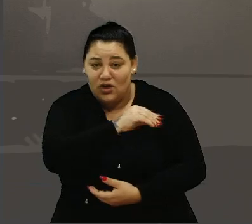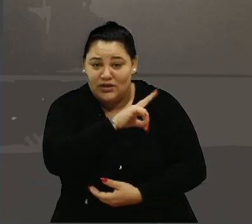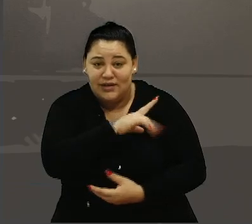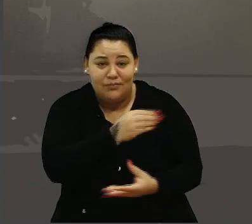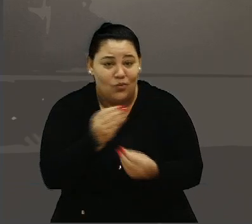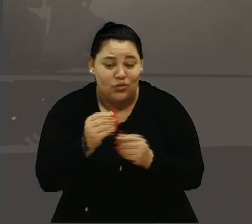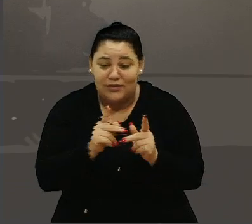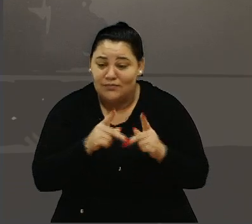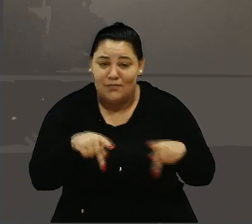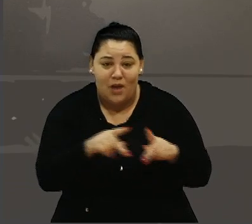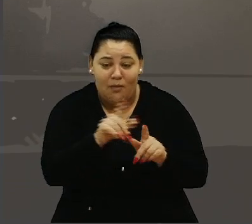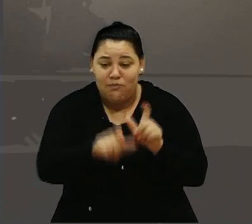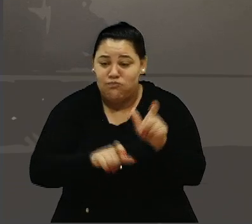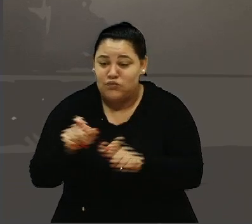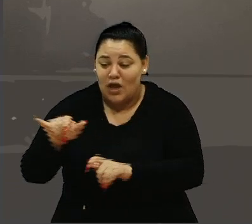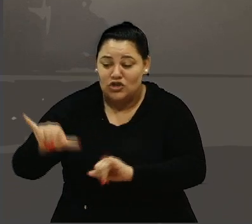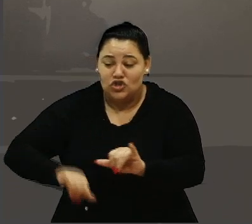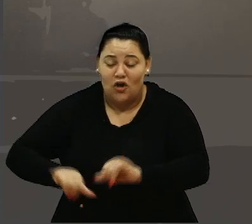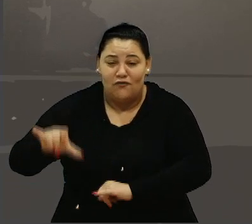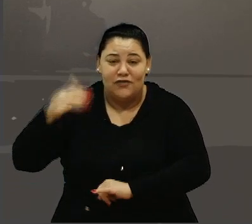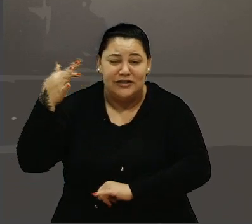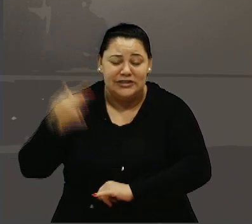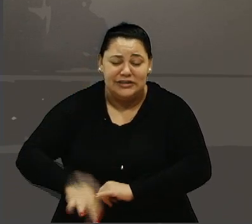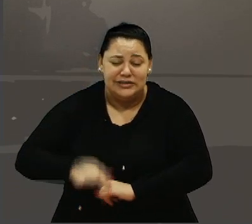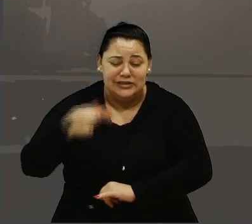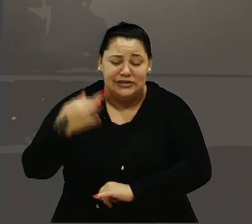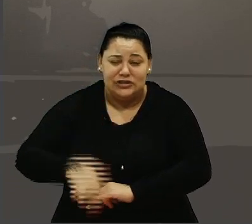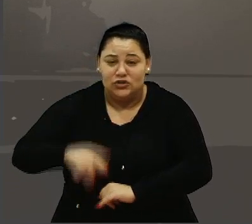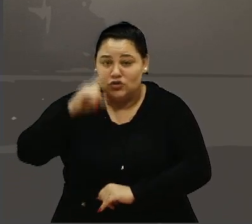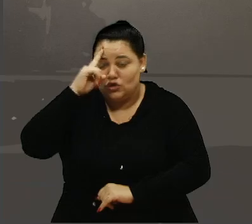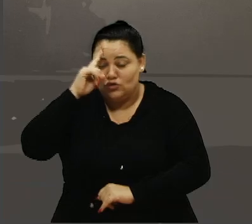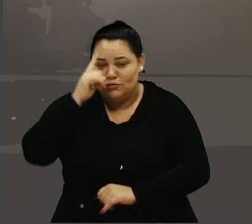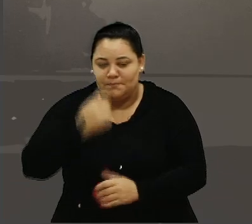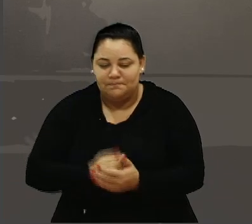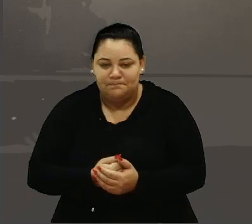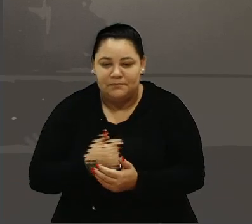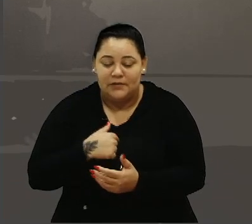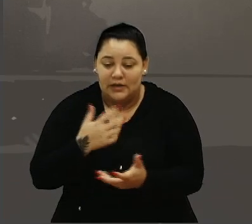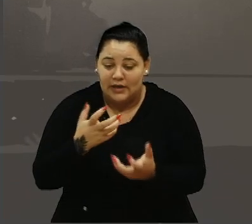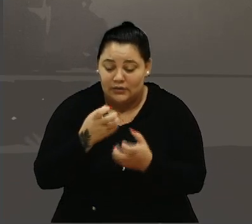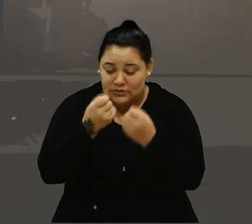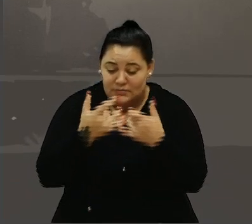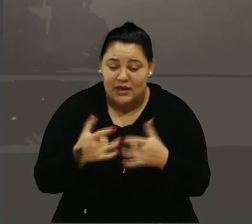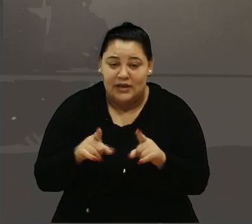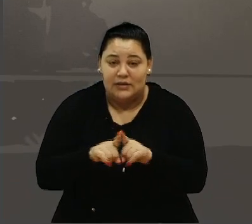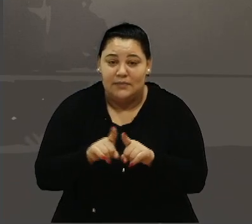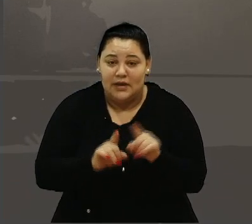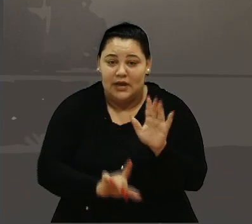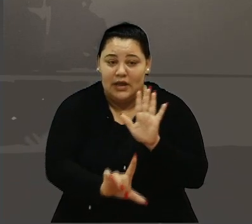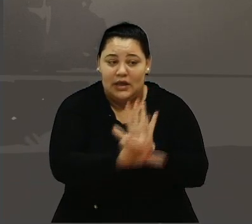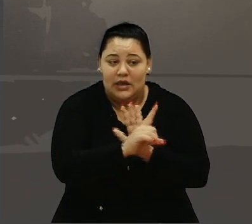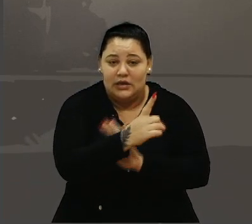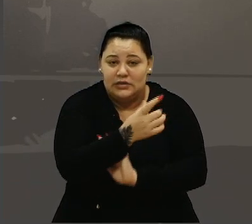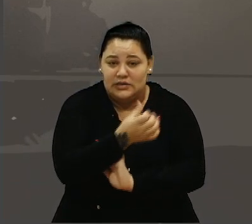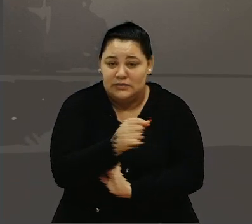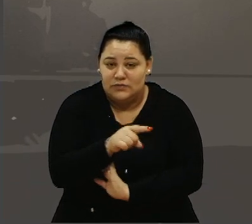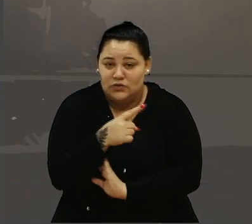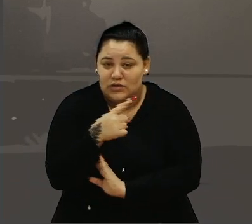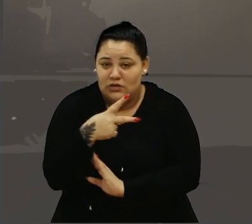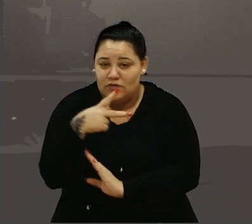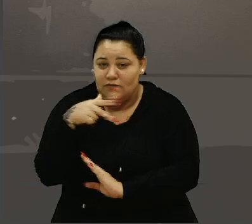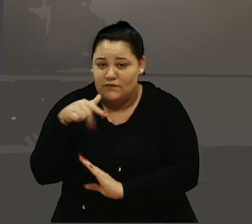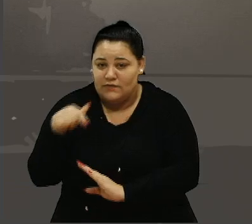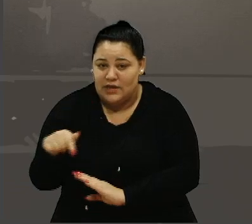da população sofrendo cronicamente com dores diárias. Quero trazer também a Lei 16.127